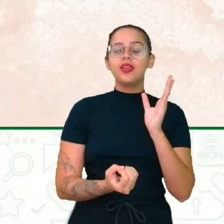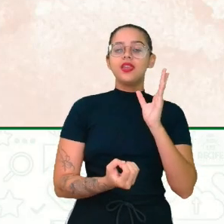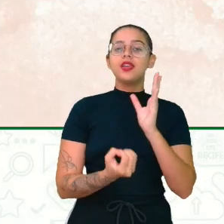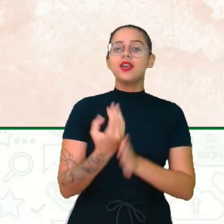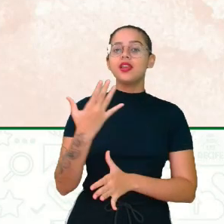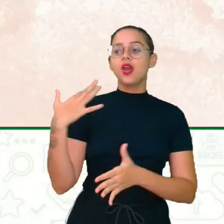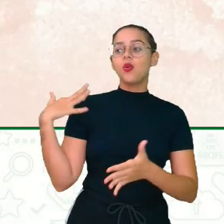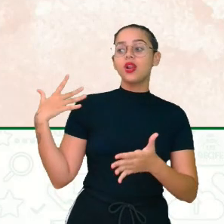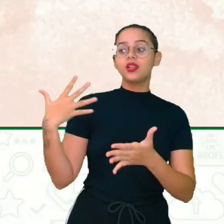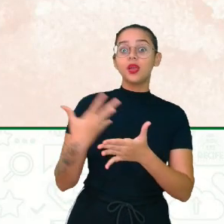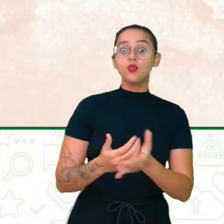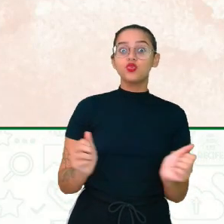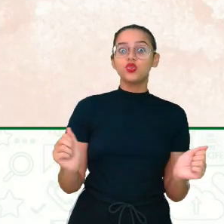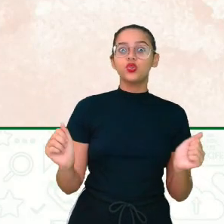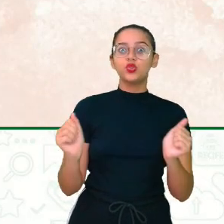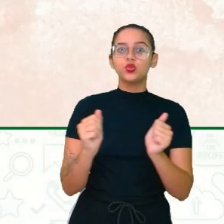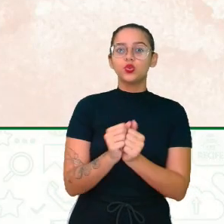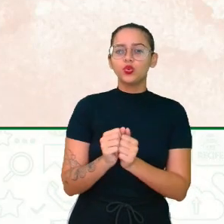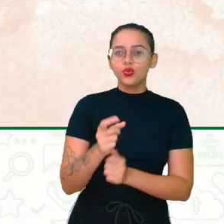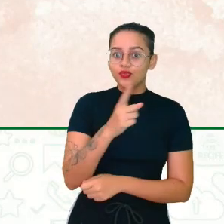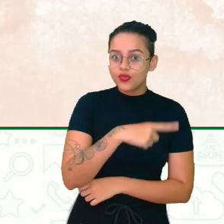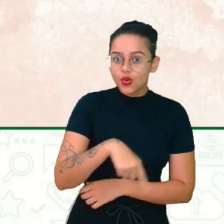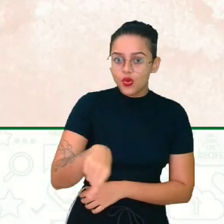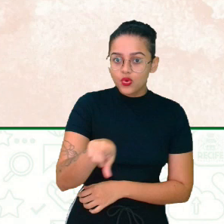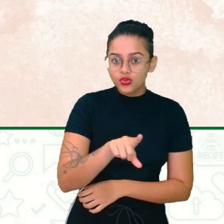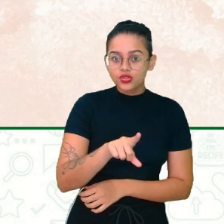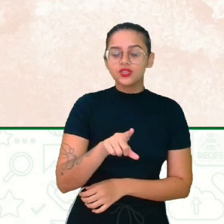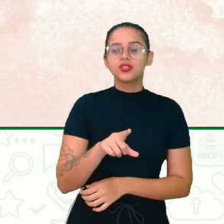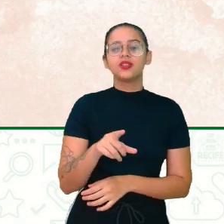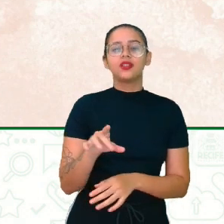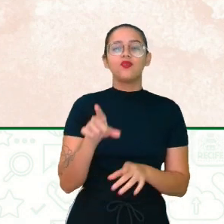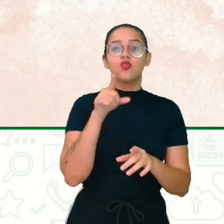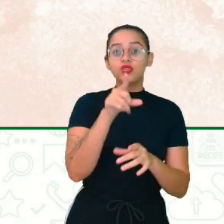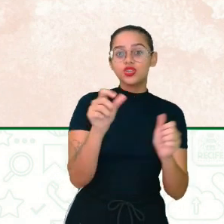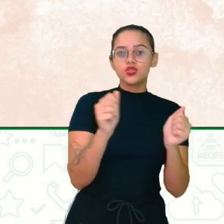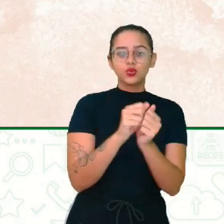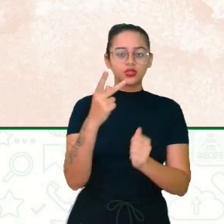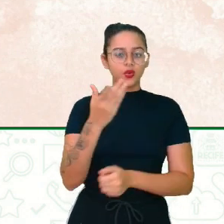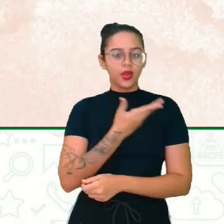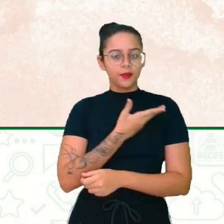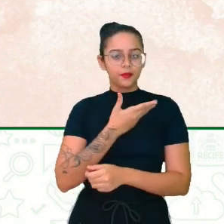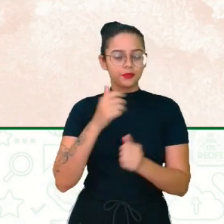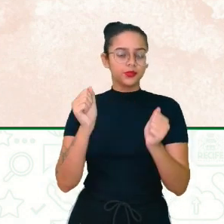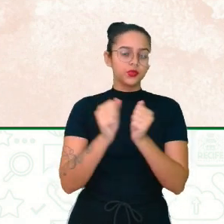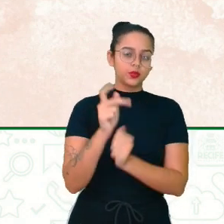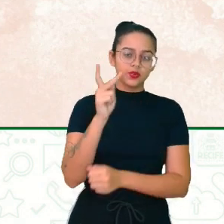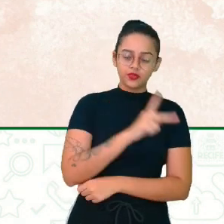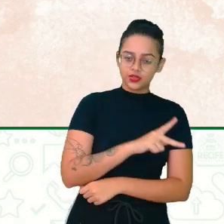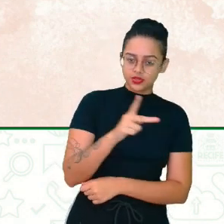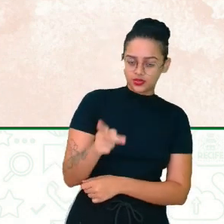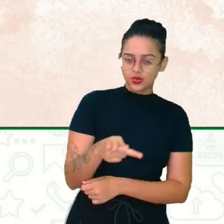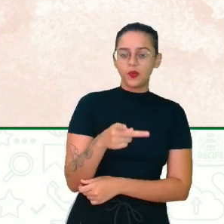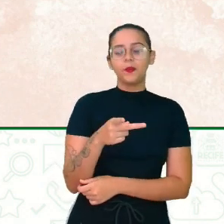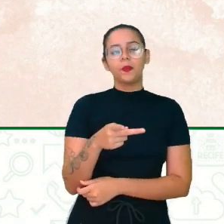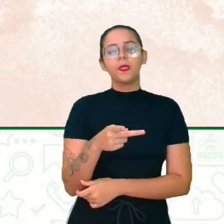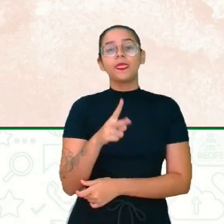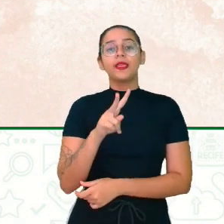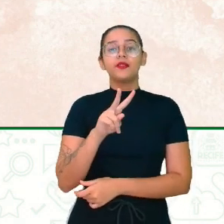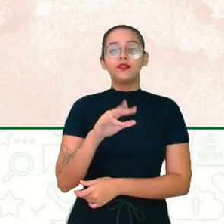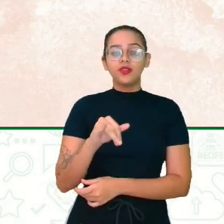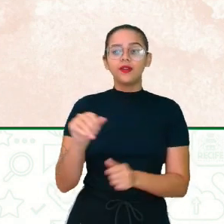tempo juntos, tá certo? Você e o seu colega vão pesquisar junto com a sua professora, seu professor, e